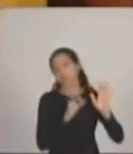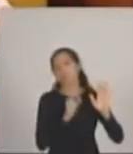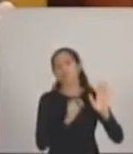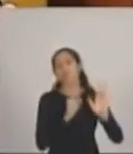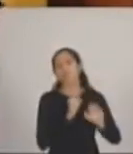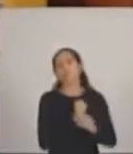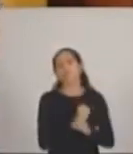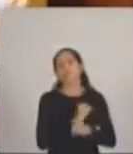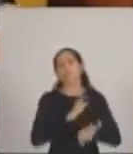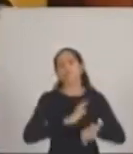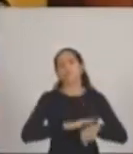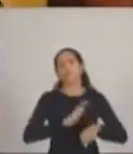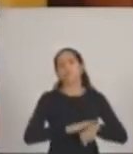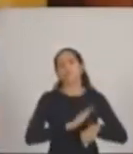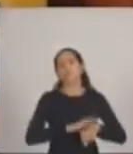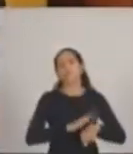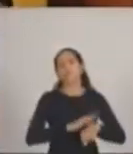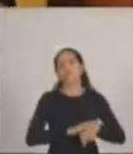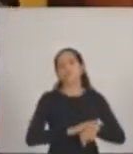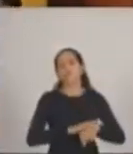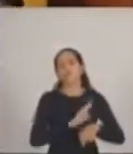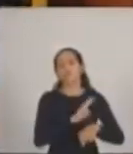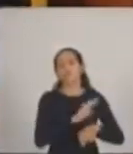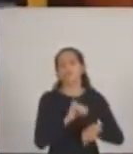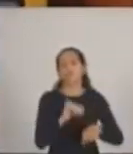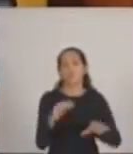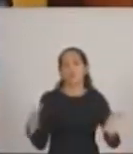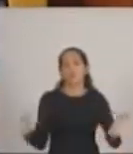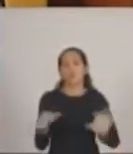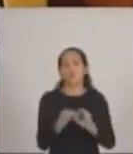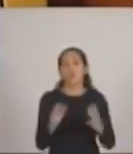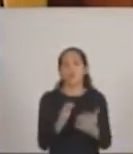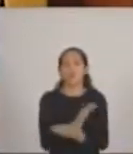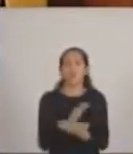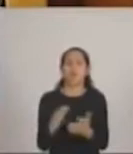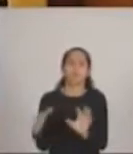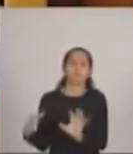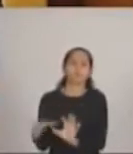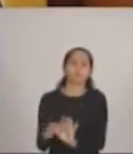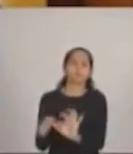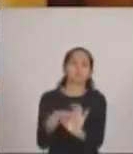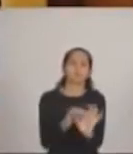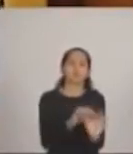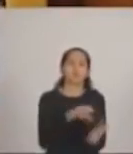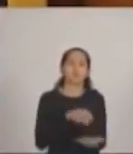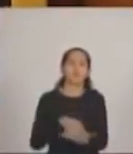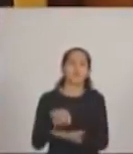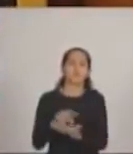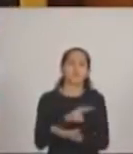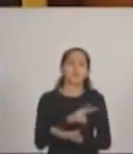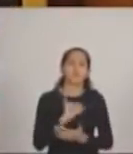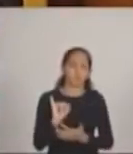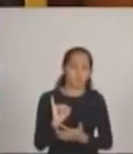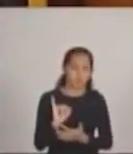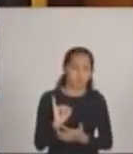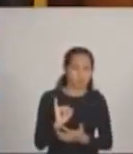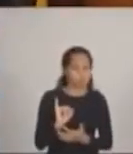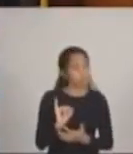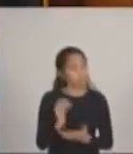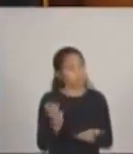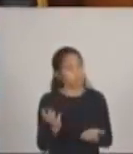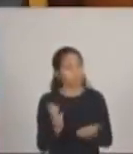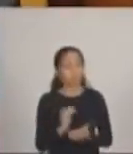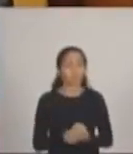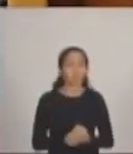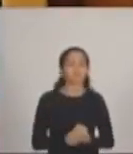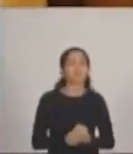tempo que vão ficar integradas algumas comarcas. E se é que o entendimento